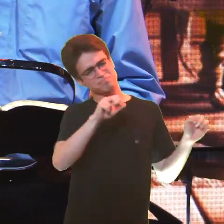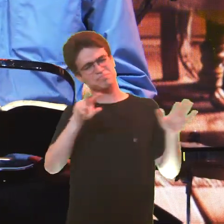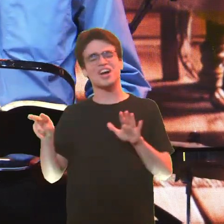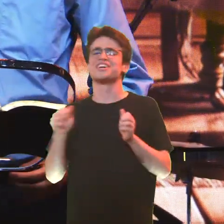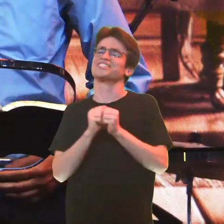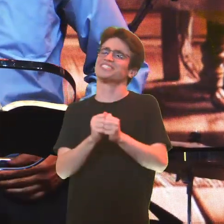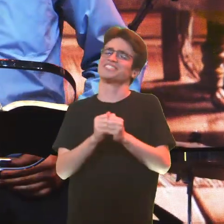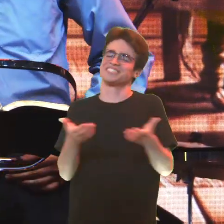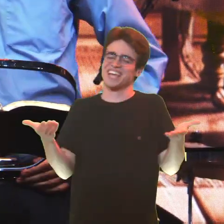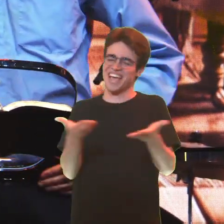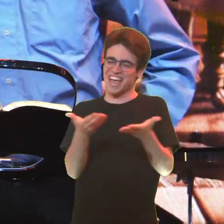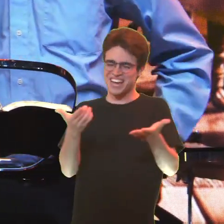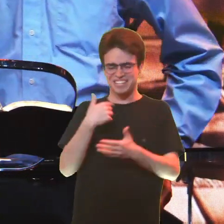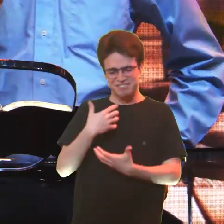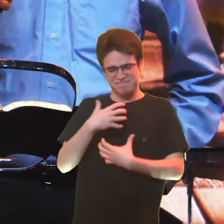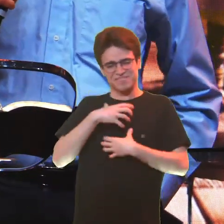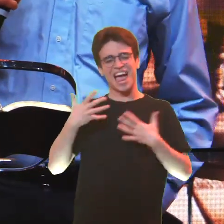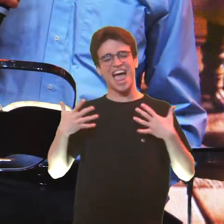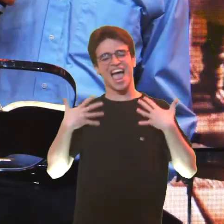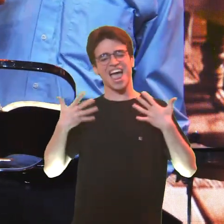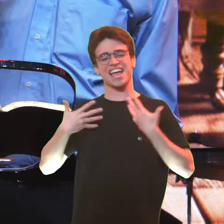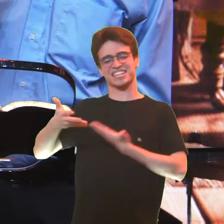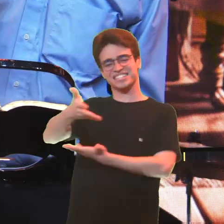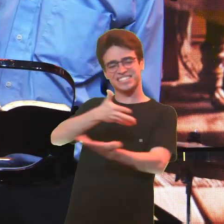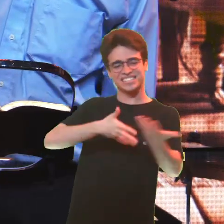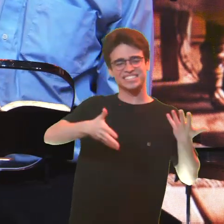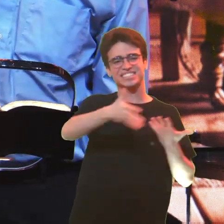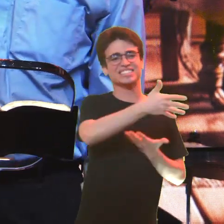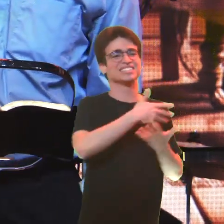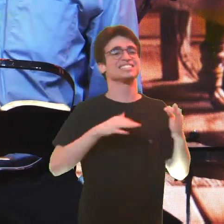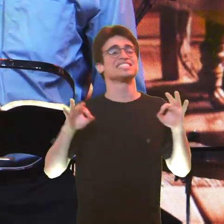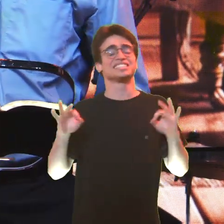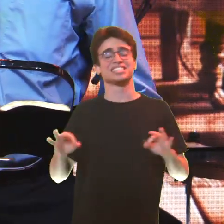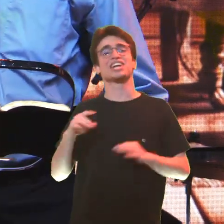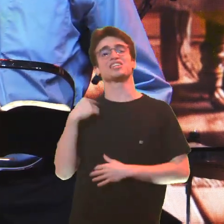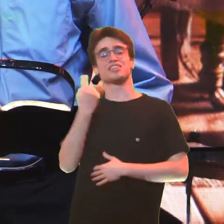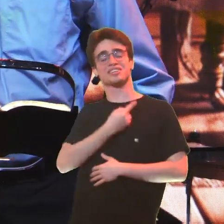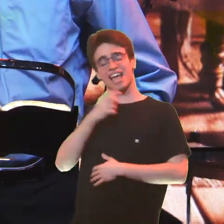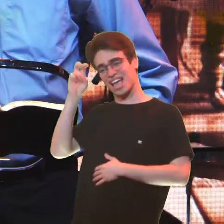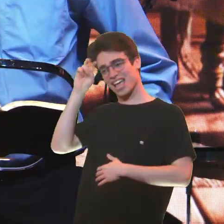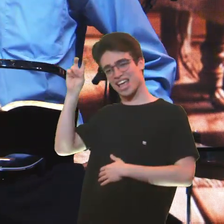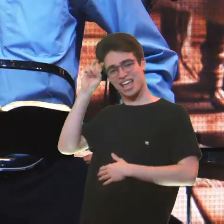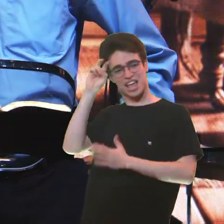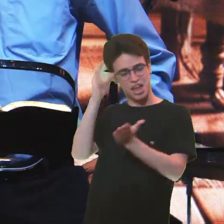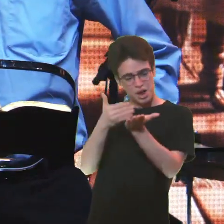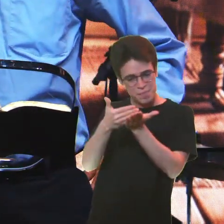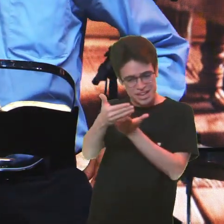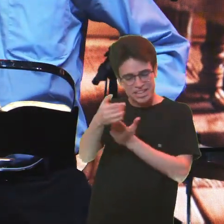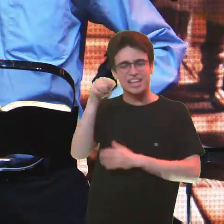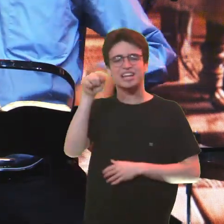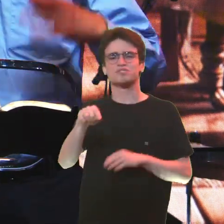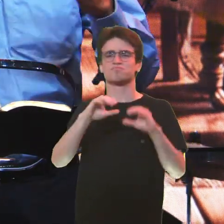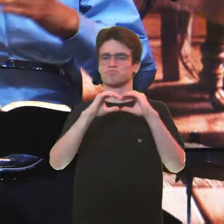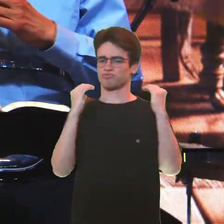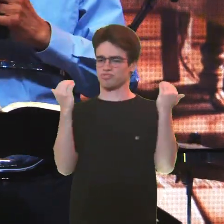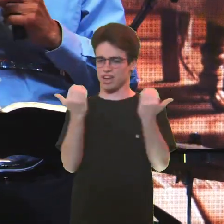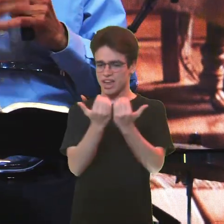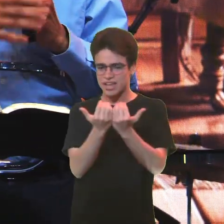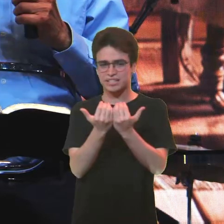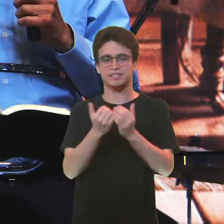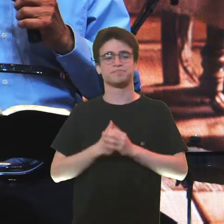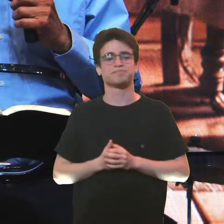de poder estar nesses dias com vocês. Iniciamos el día jueves con esta Iniciamos na conferencia quinta-feira com essa conferência. y